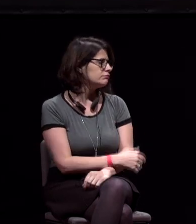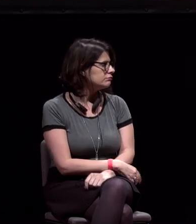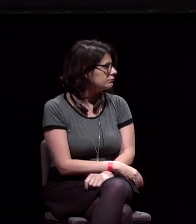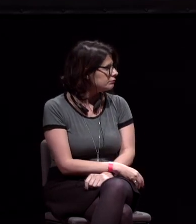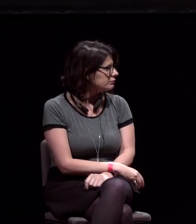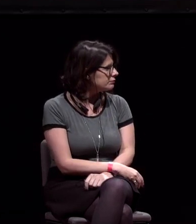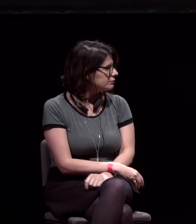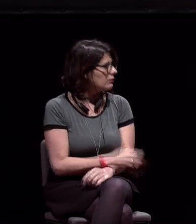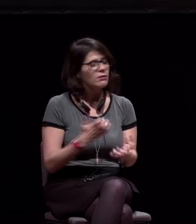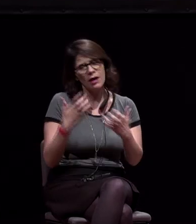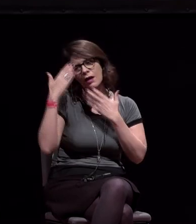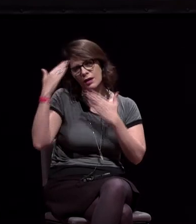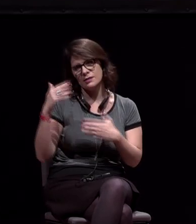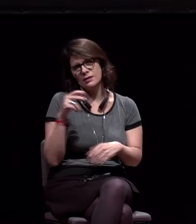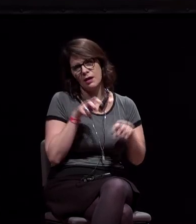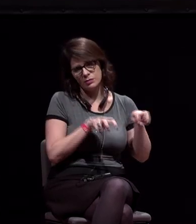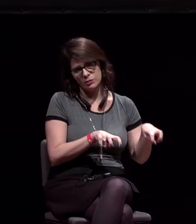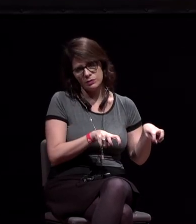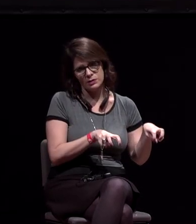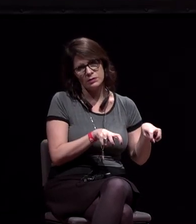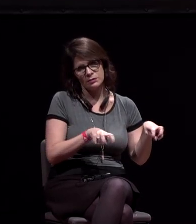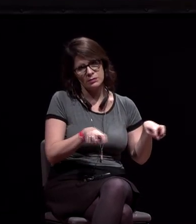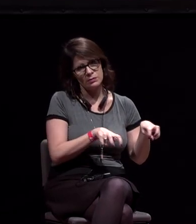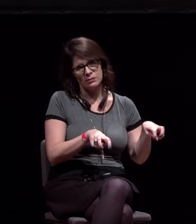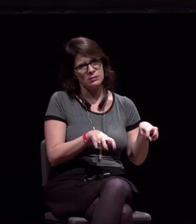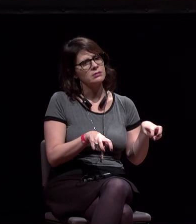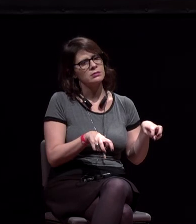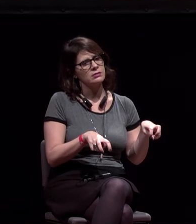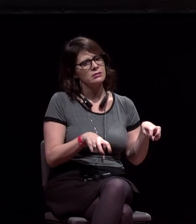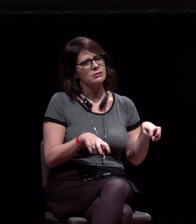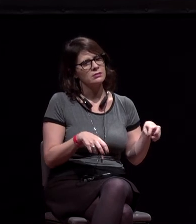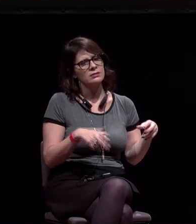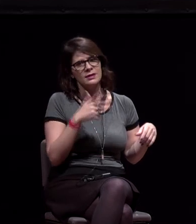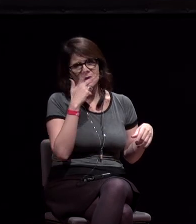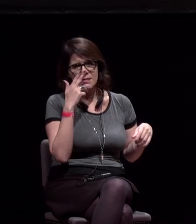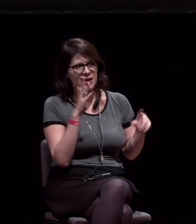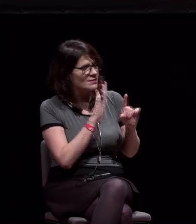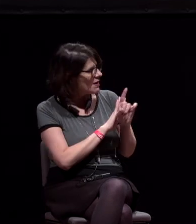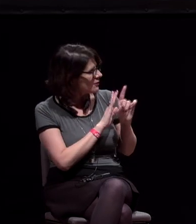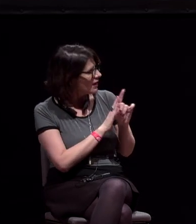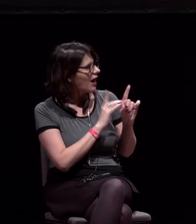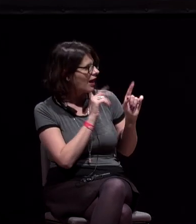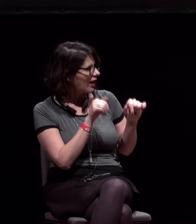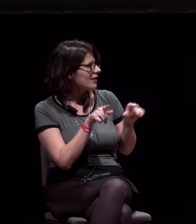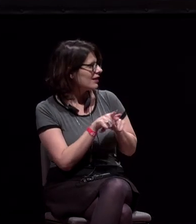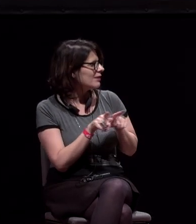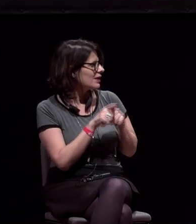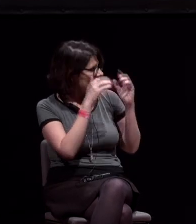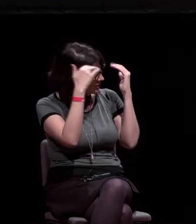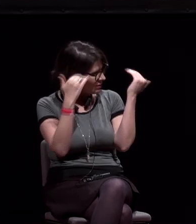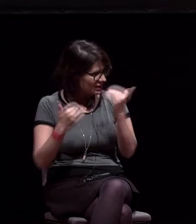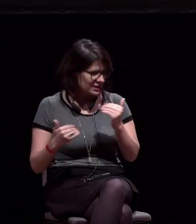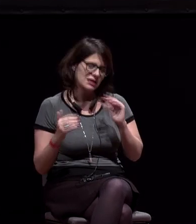Muito bem, queria agradecer as duas, né? Dizem que perguntar é uma forma de desobedecer, né? E também eu penso que